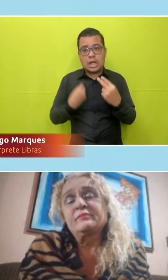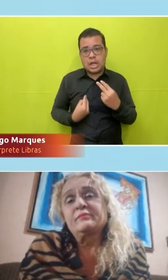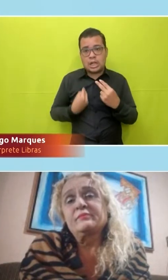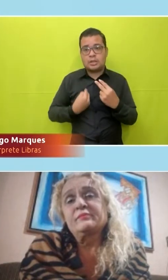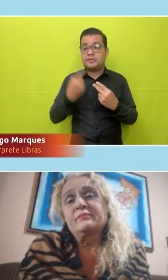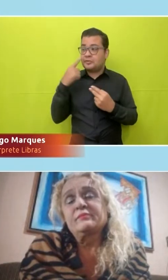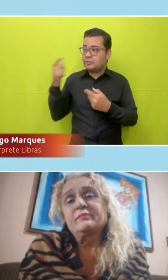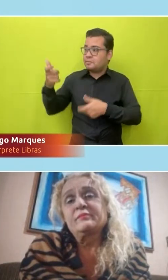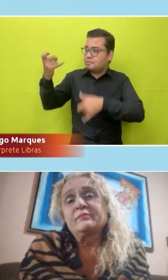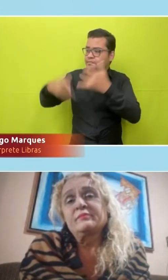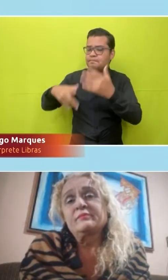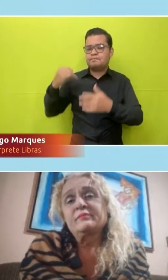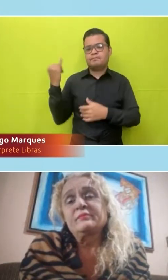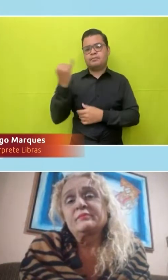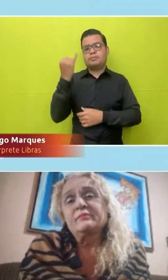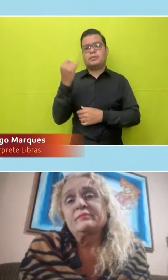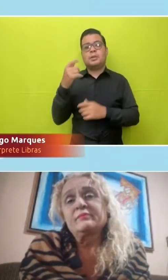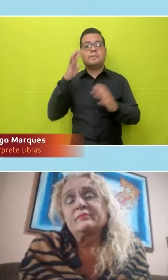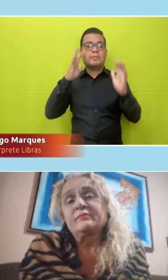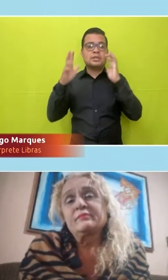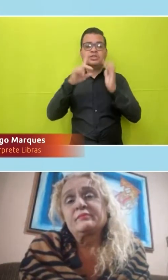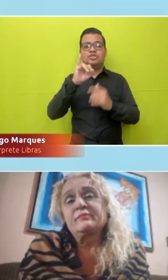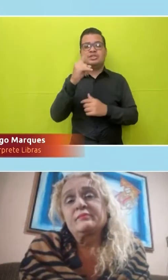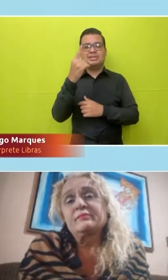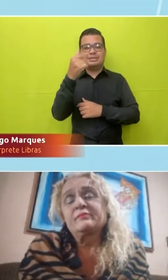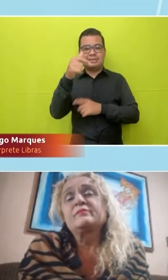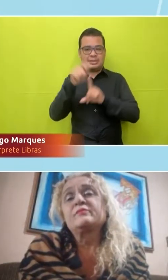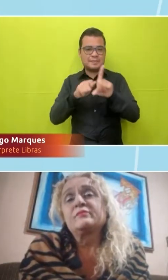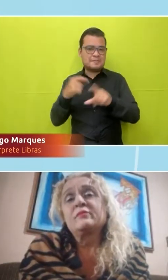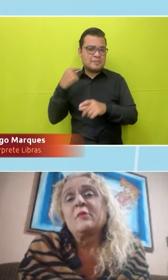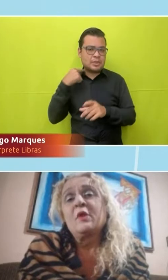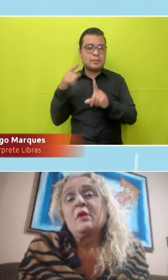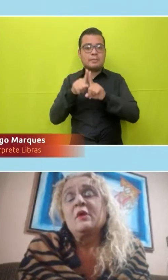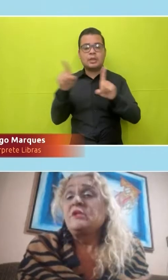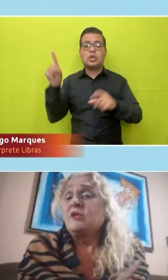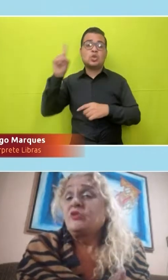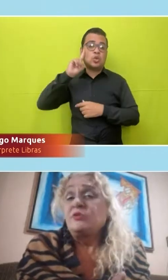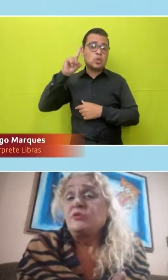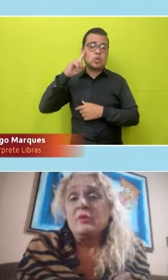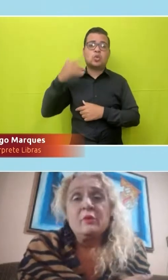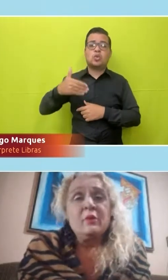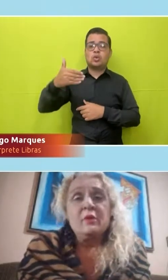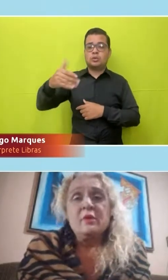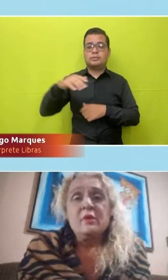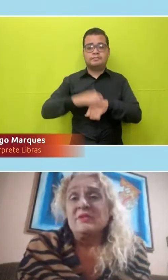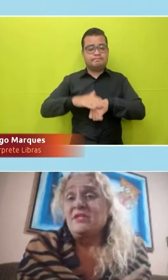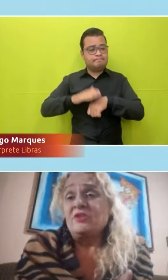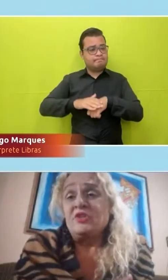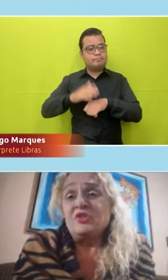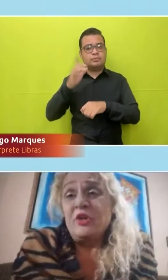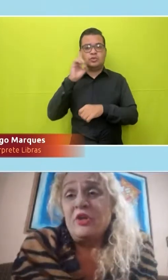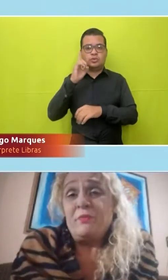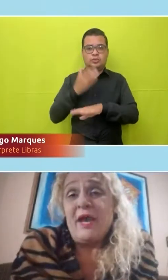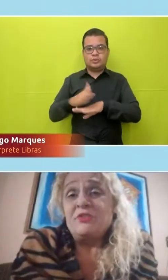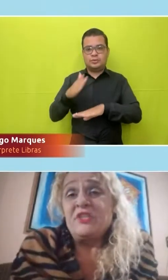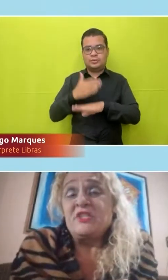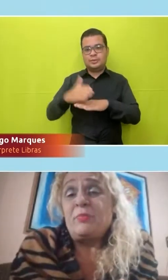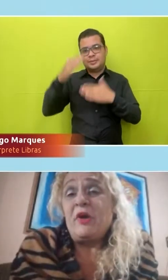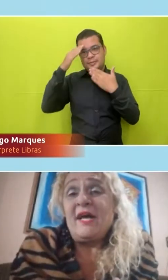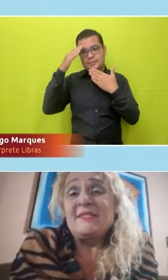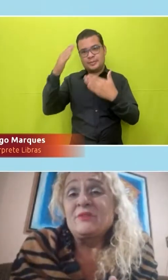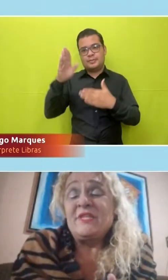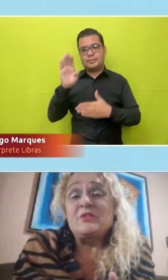a gente pensar, não só no 17 de maio, né, mas todos os dias e em todas as nossas práticas cotidianas. 18 de Obrigada, viu, maio, dia